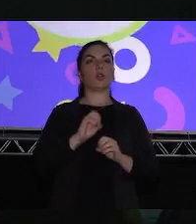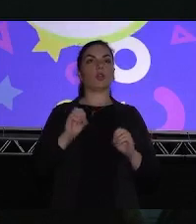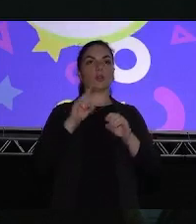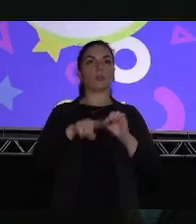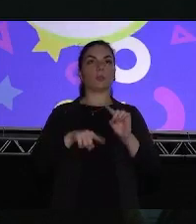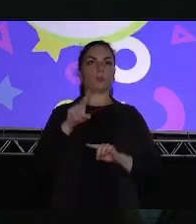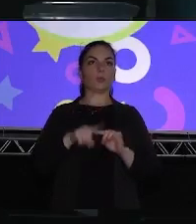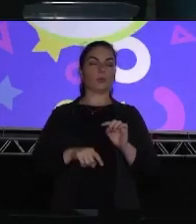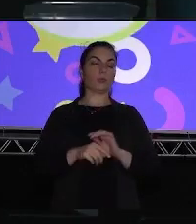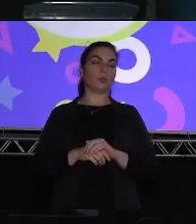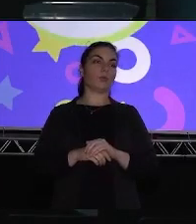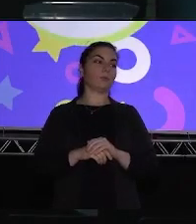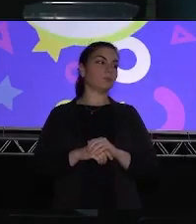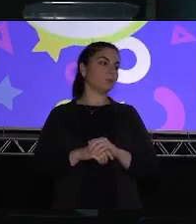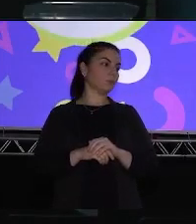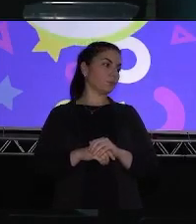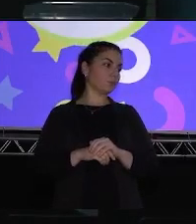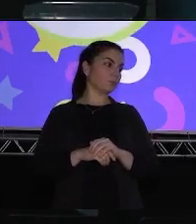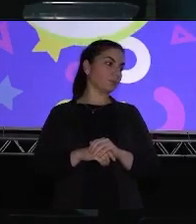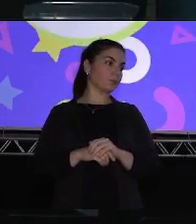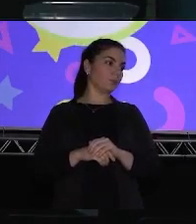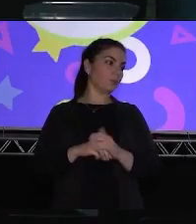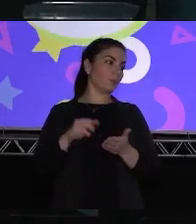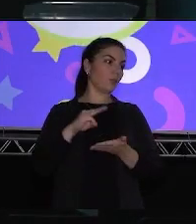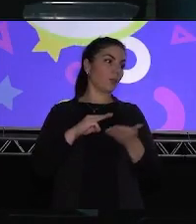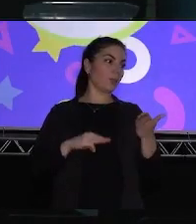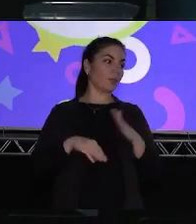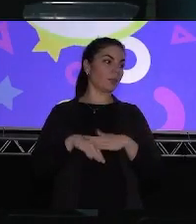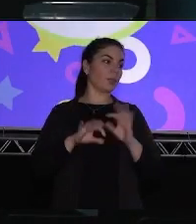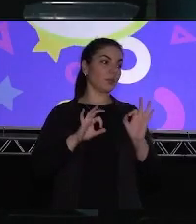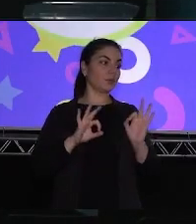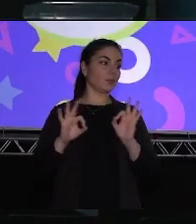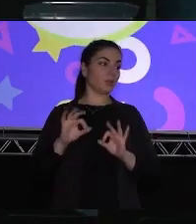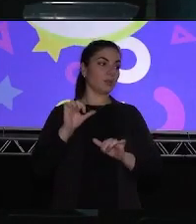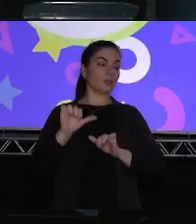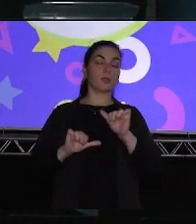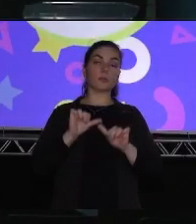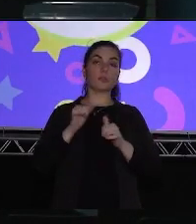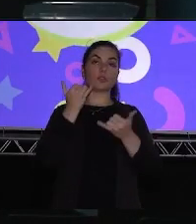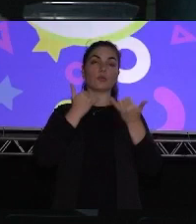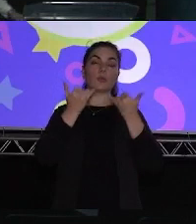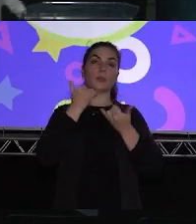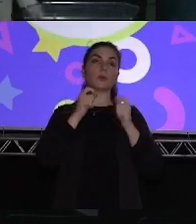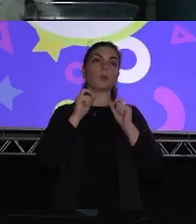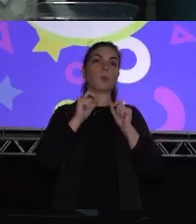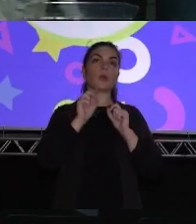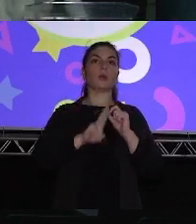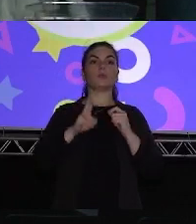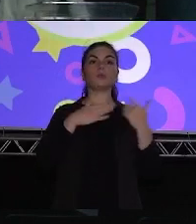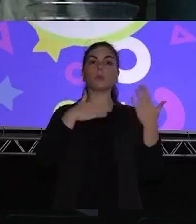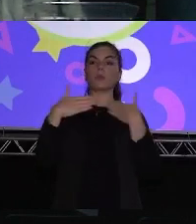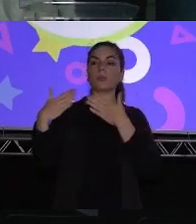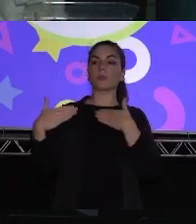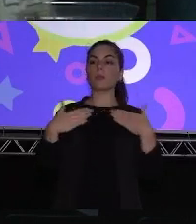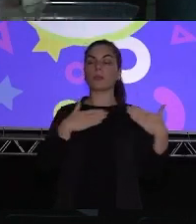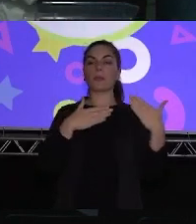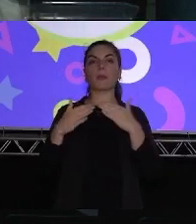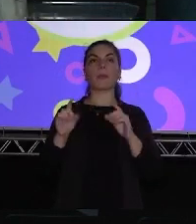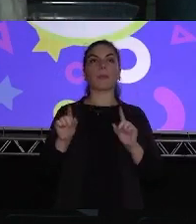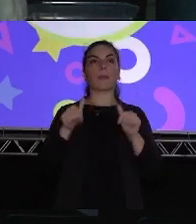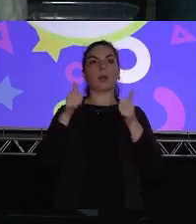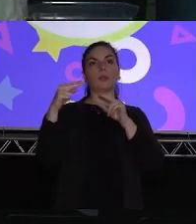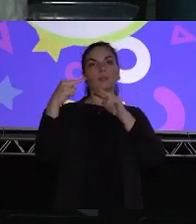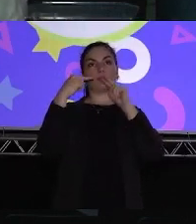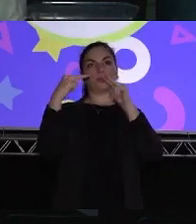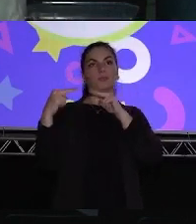produtos. O método mais eficiente e eficaz de transmitir informações é através de conversas face a face. Eu acredito